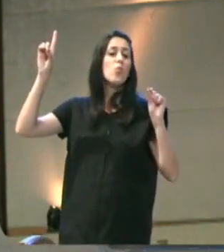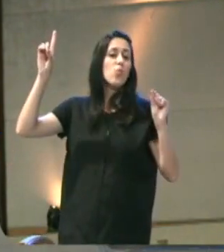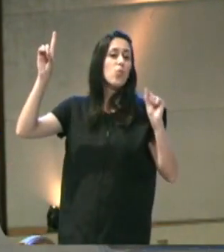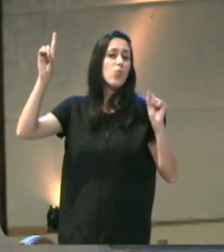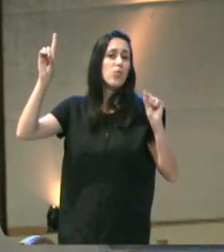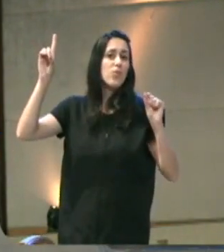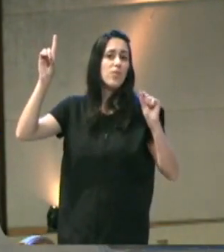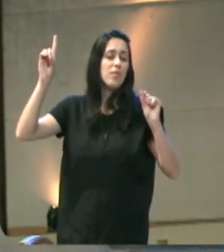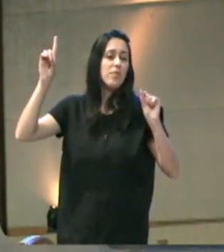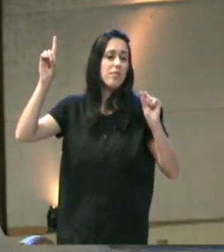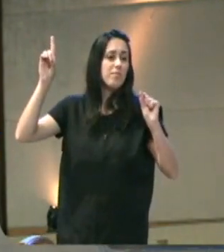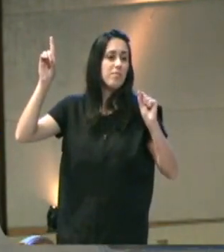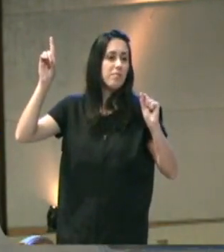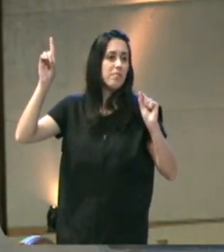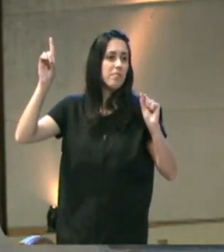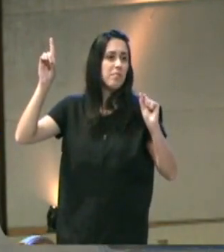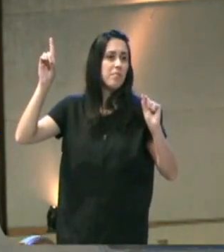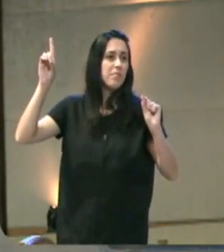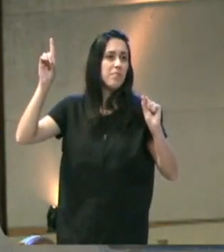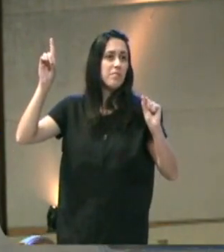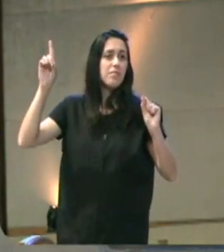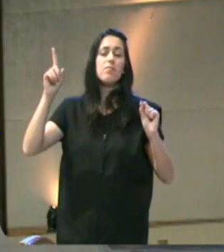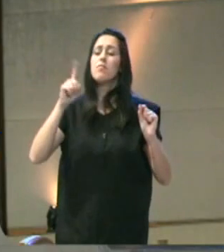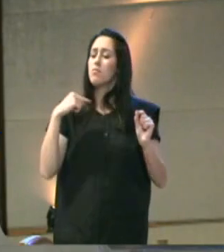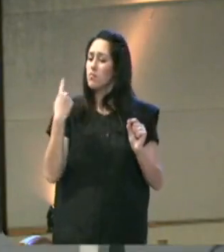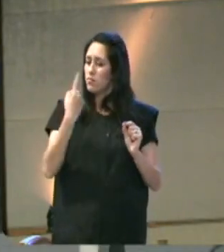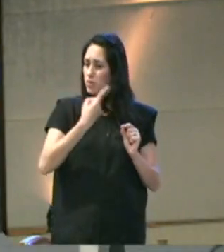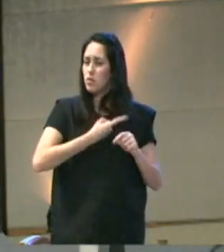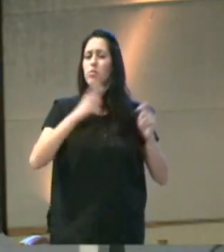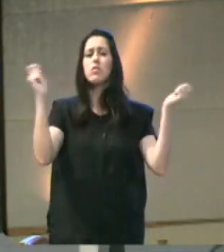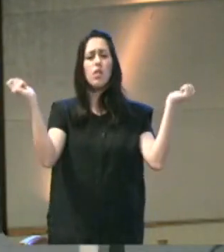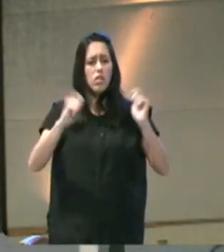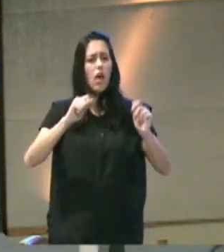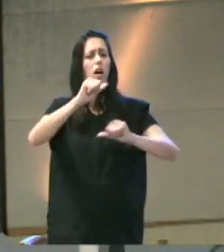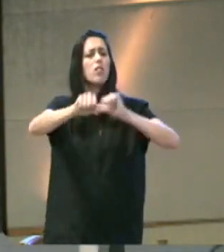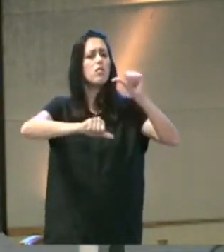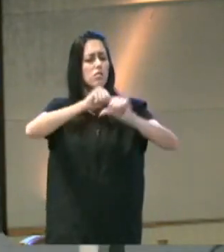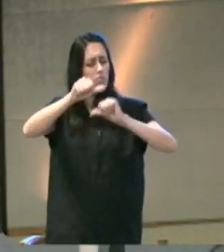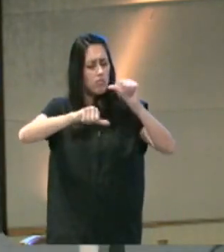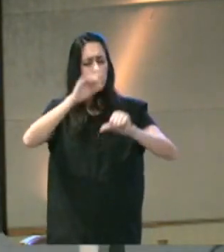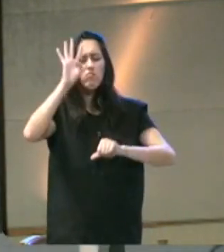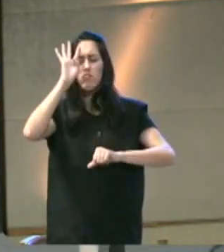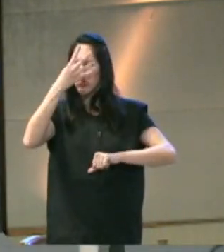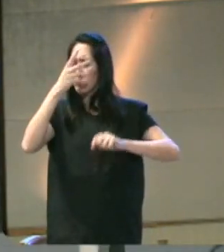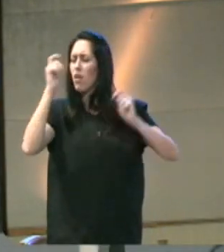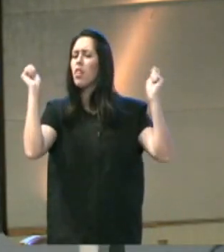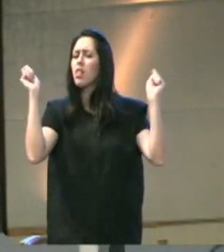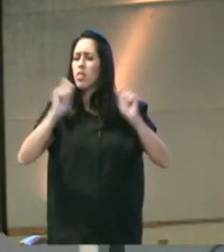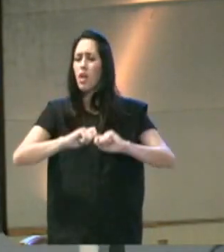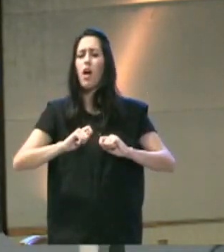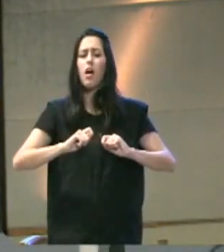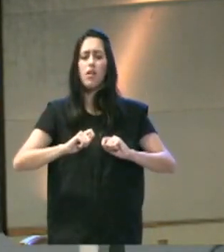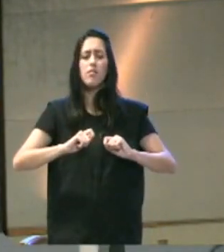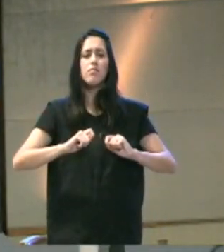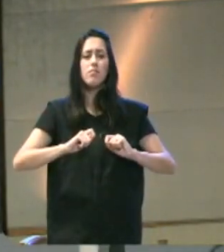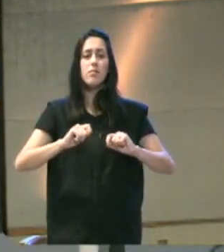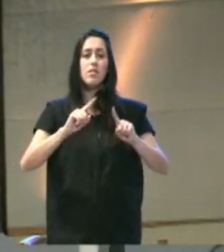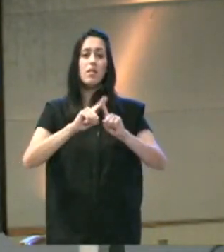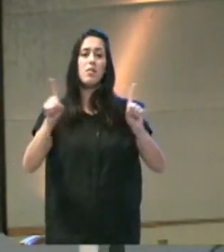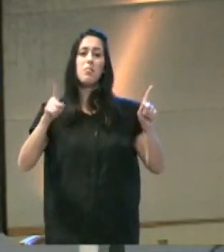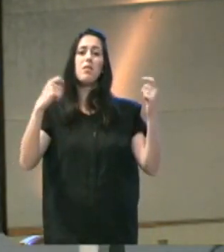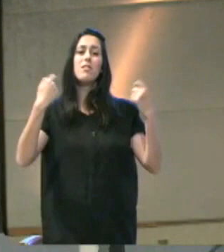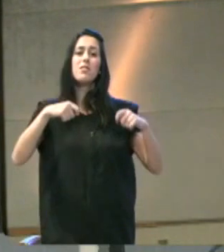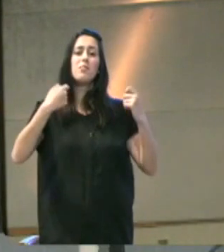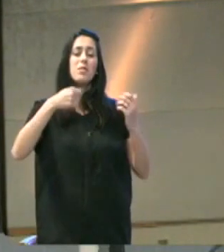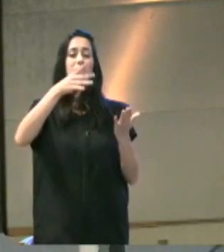a gente pode mudar a história se a gente aprende essas palavras que estão aqui no